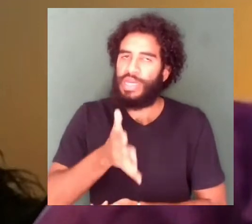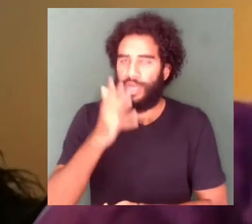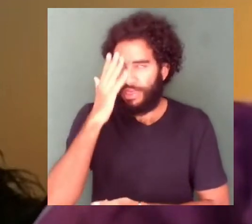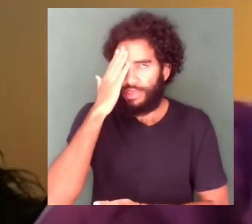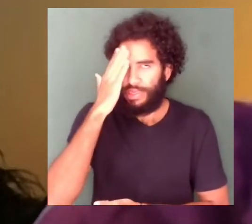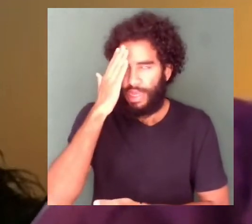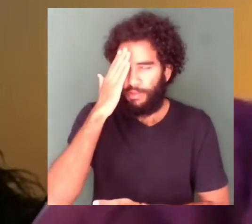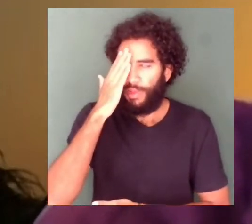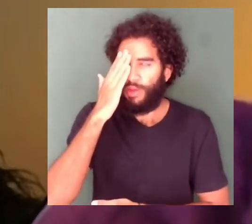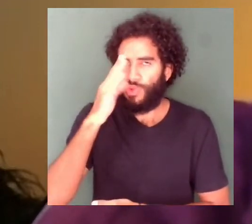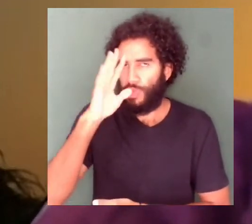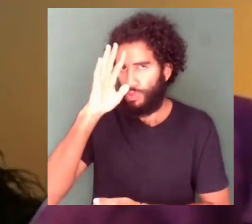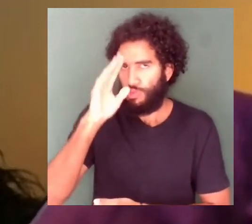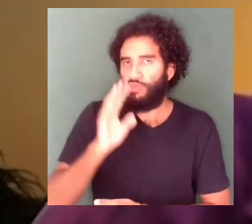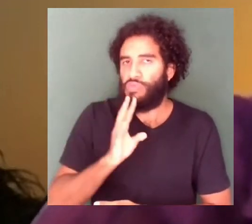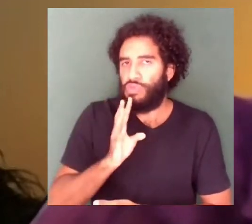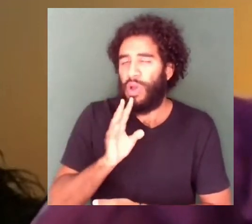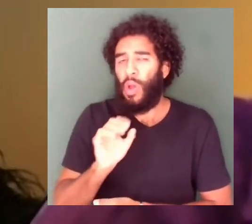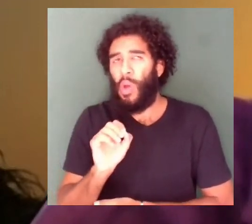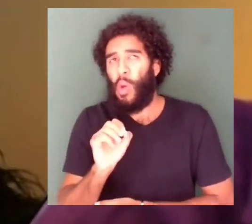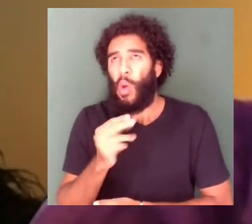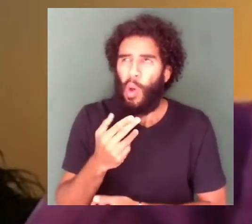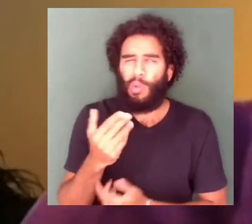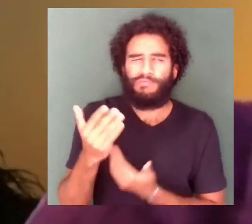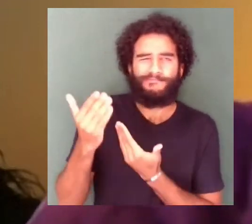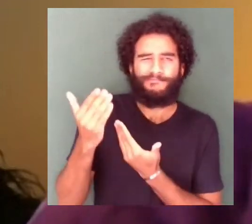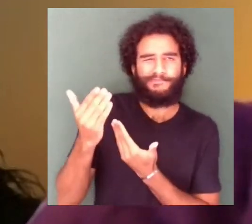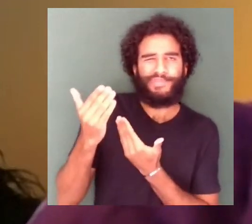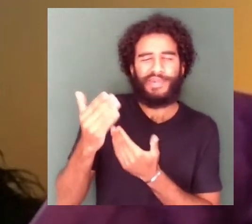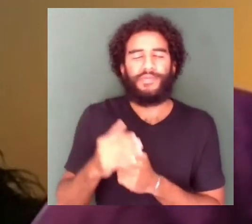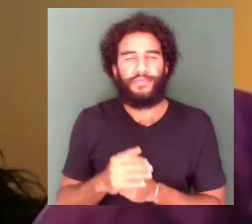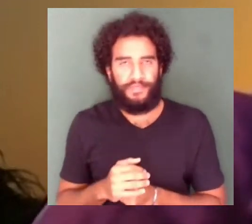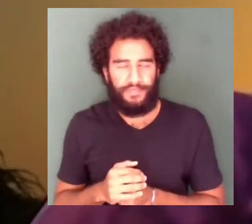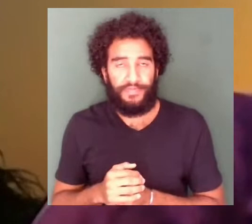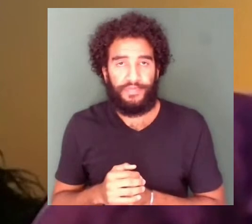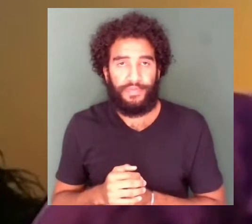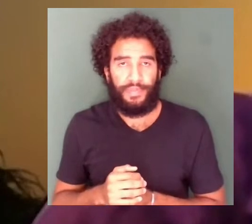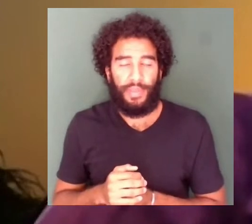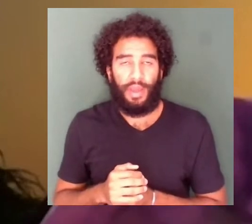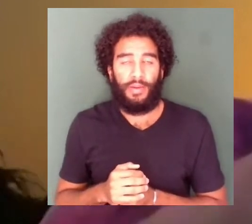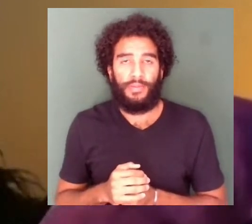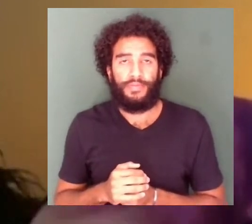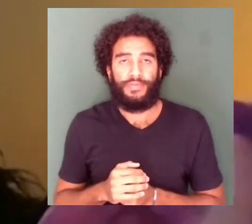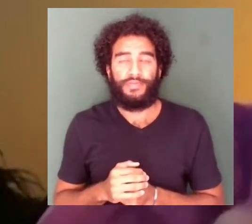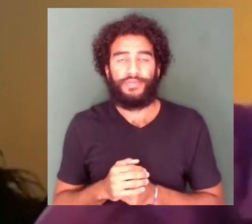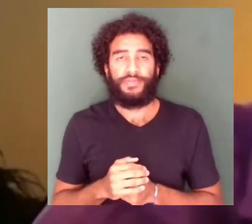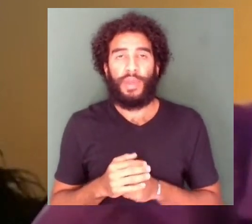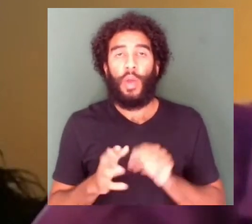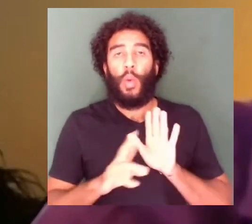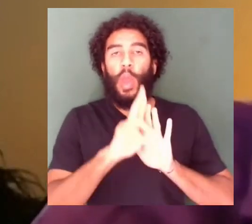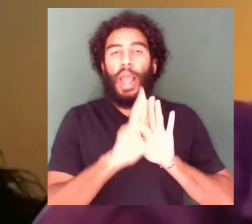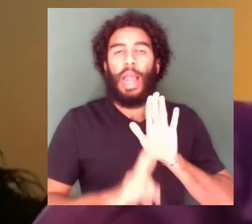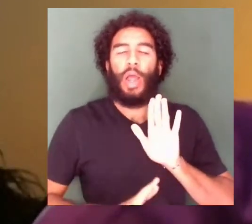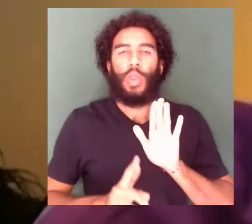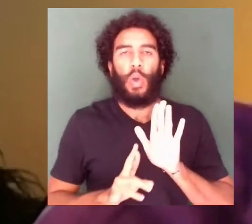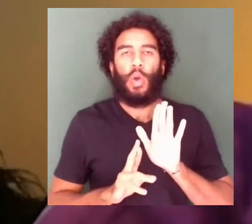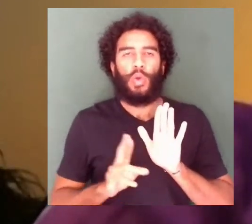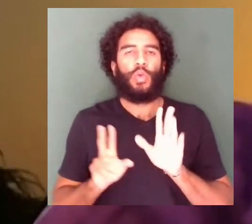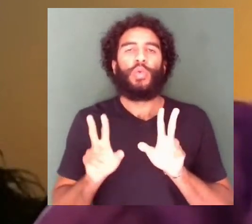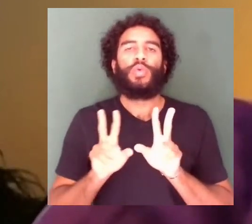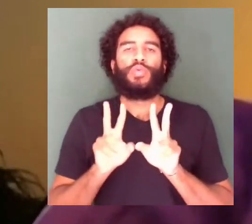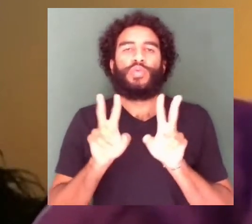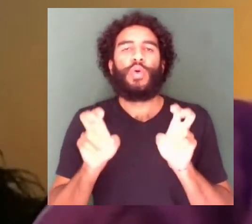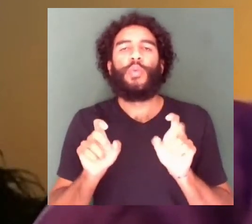conhecimento ou suspeitava, né? Ele chama gentilmente o relatório, né, de